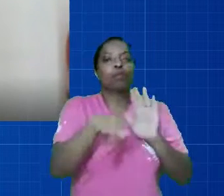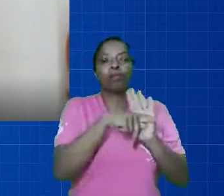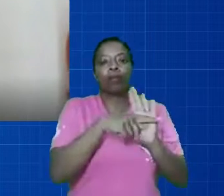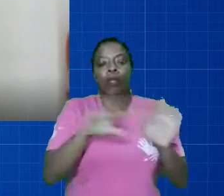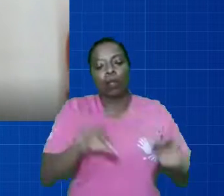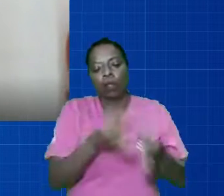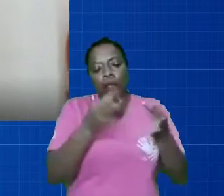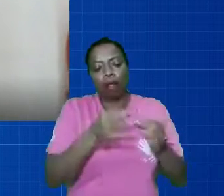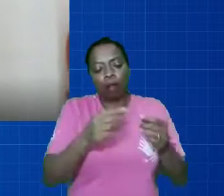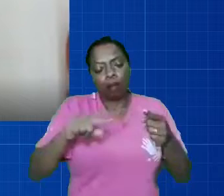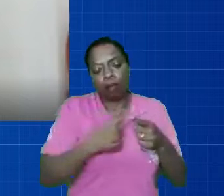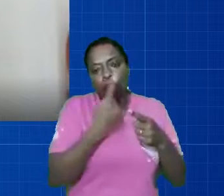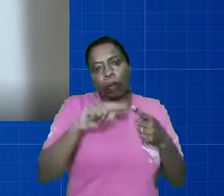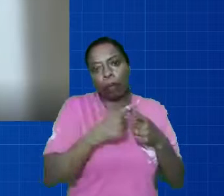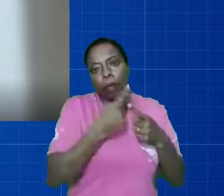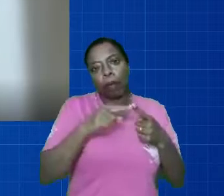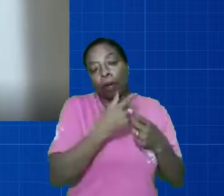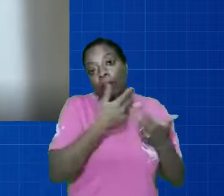foto.